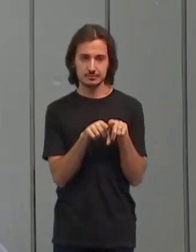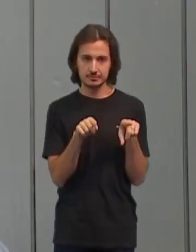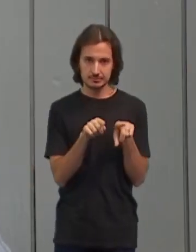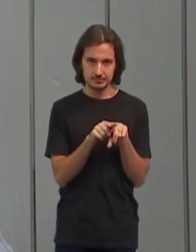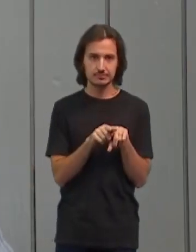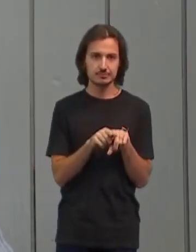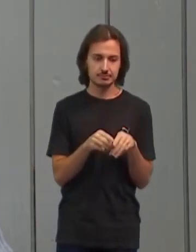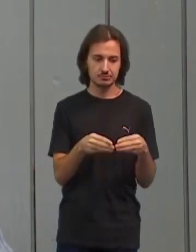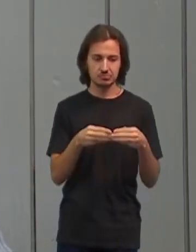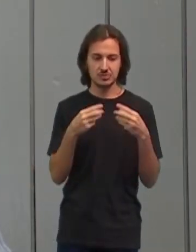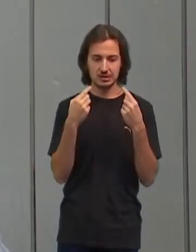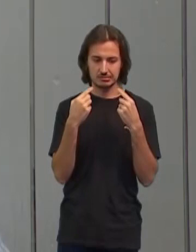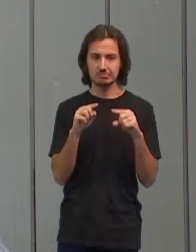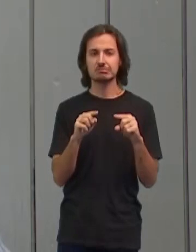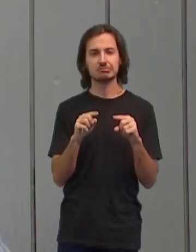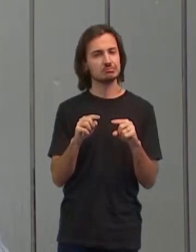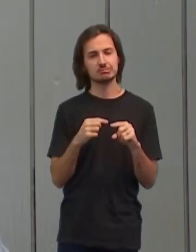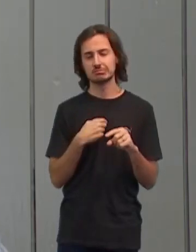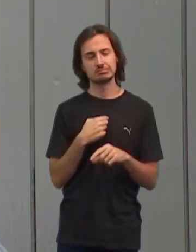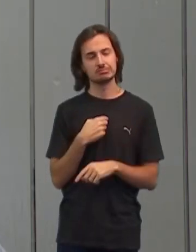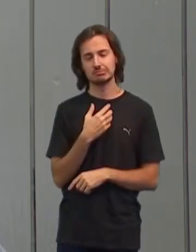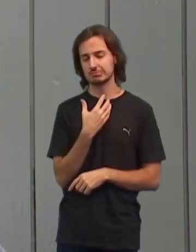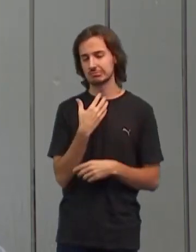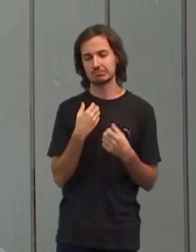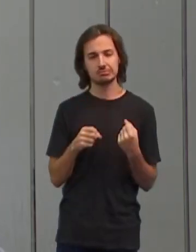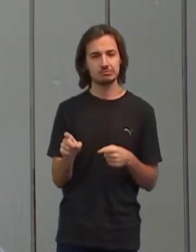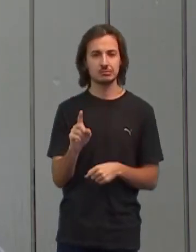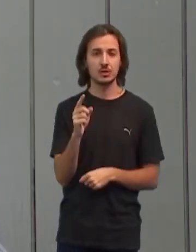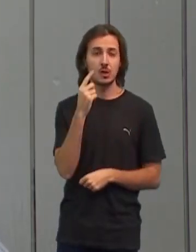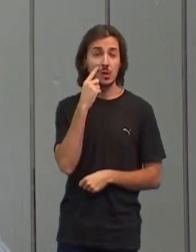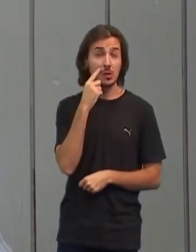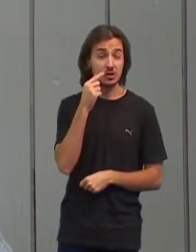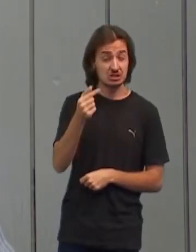repúdio. Você imagina 780 mil